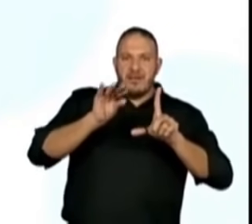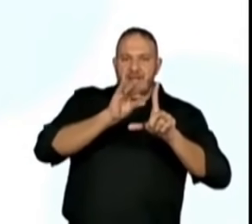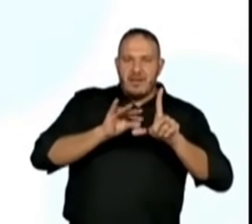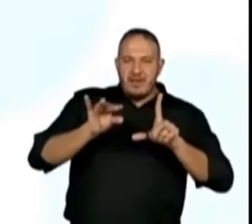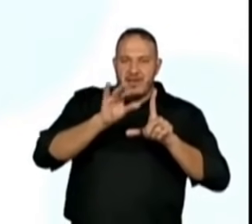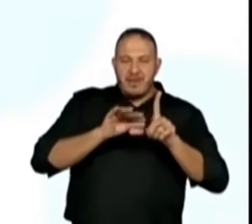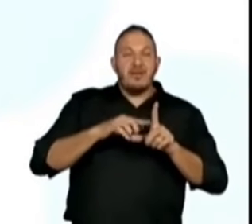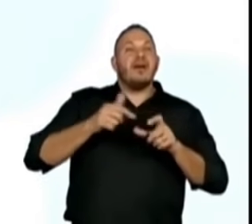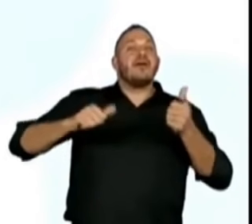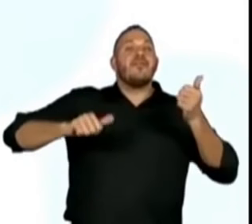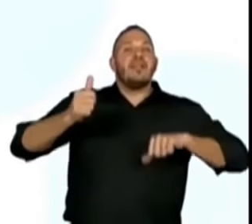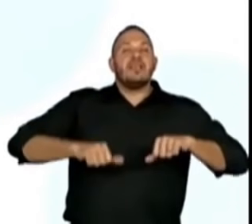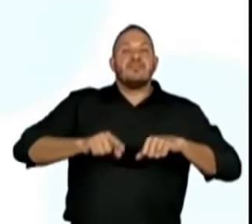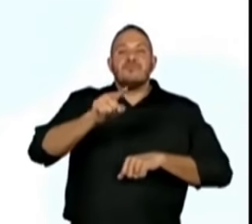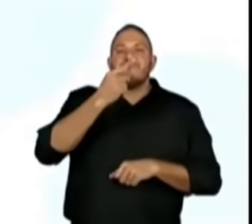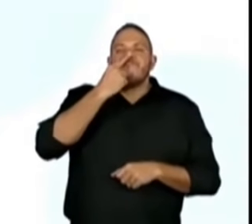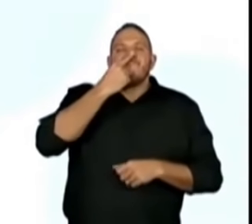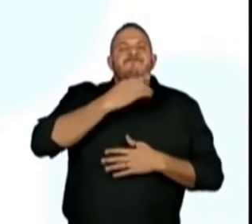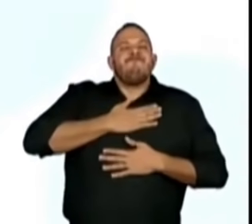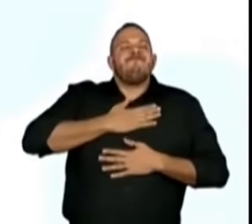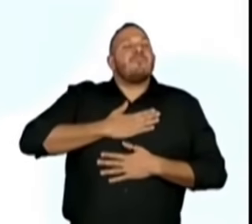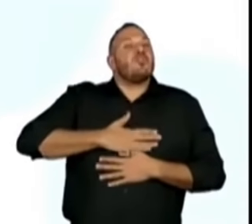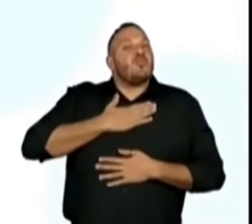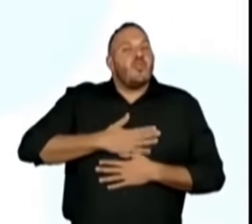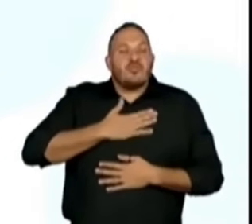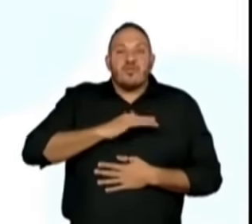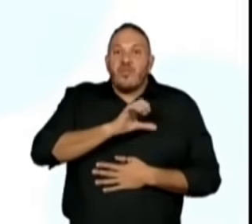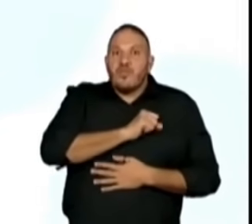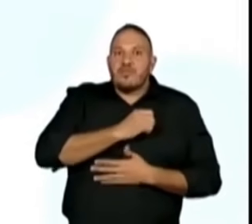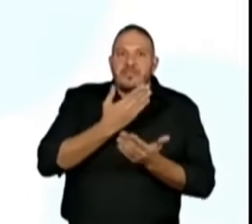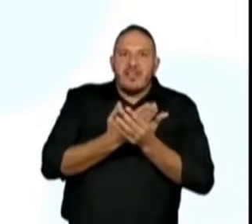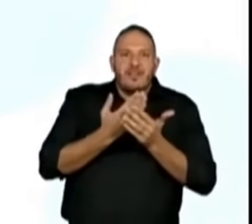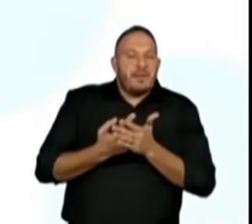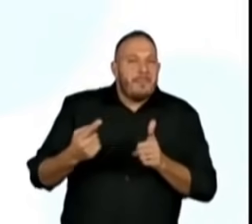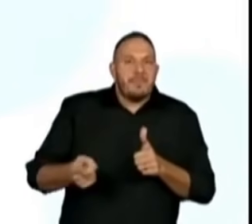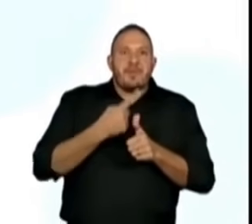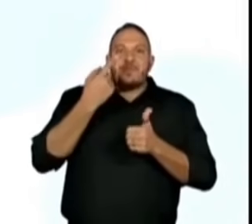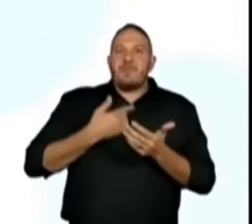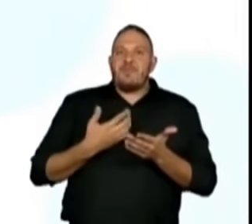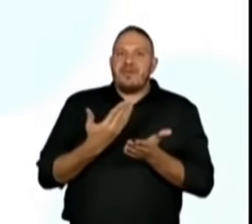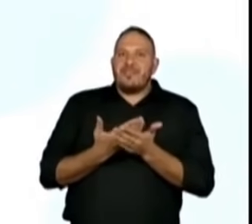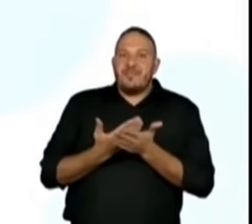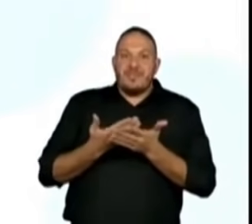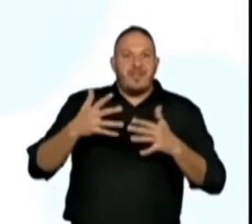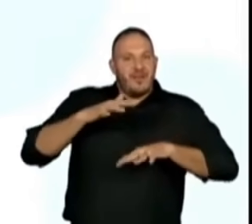avaliação. Quem curtiu essa nossa aula, esse nosso primeiro momento de matemática,